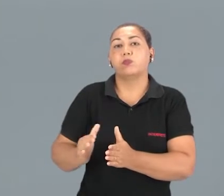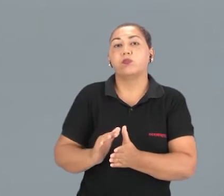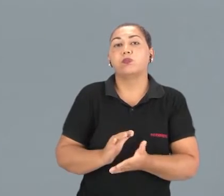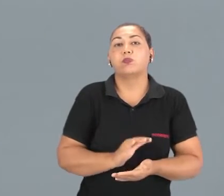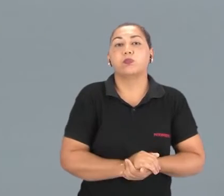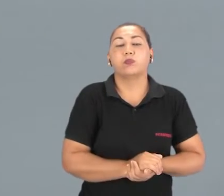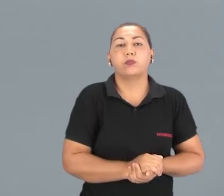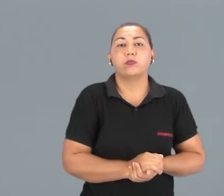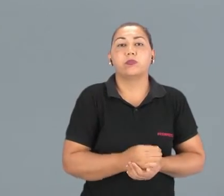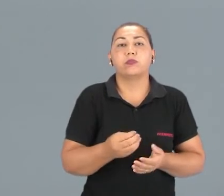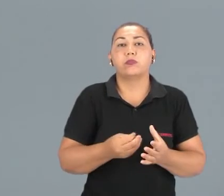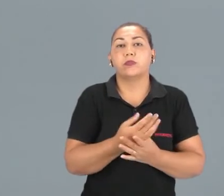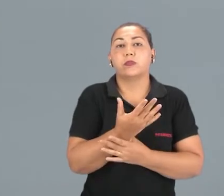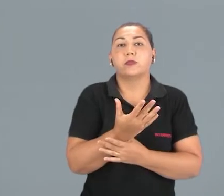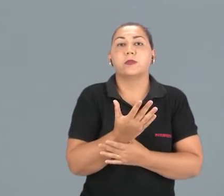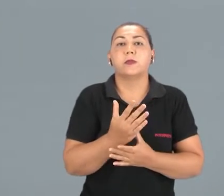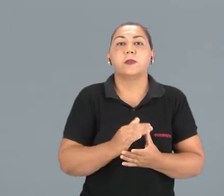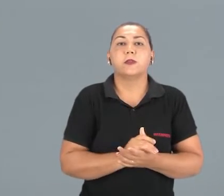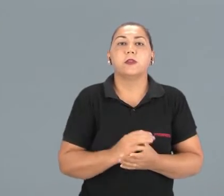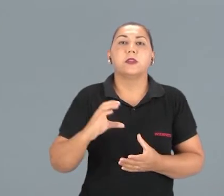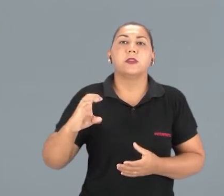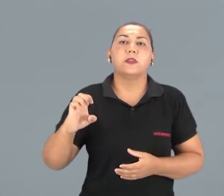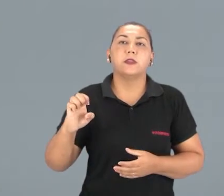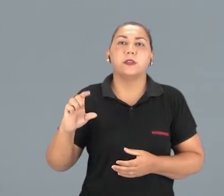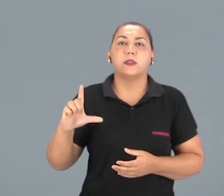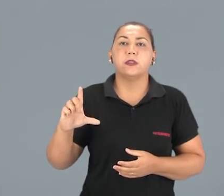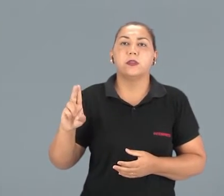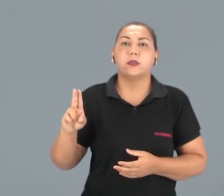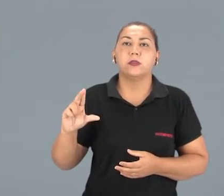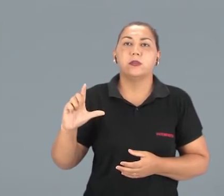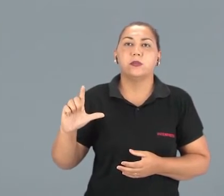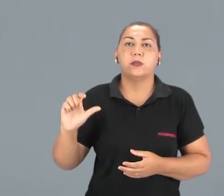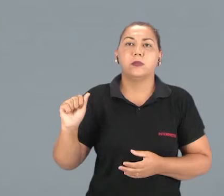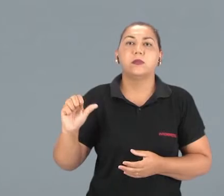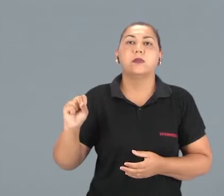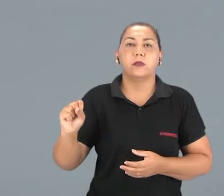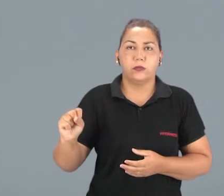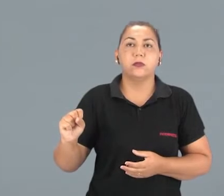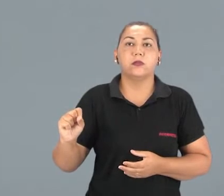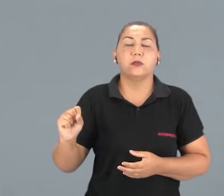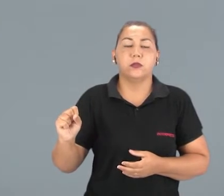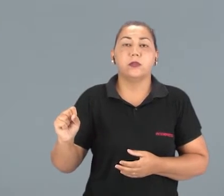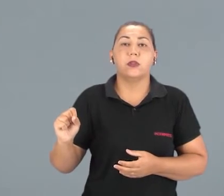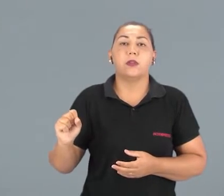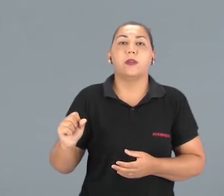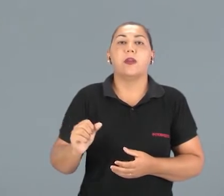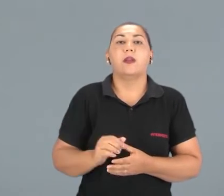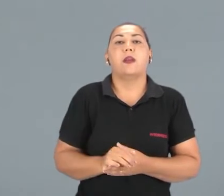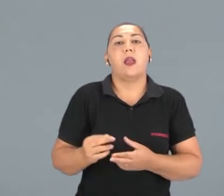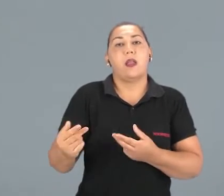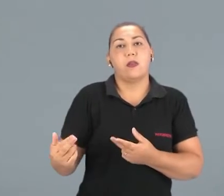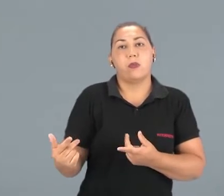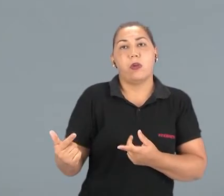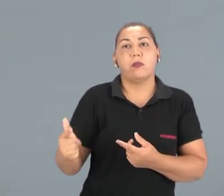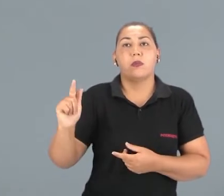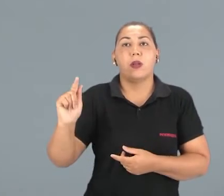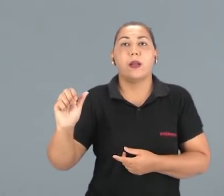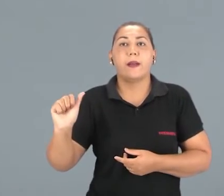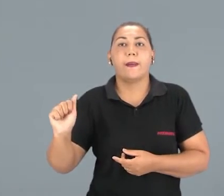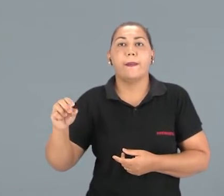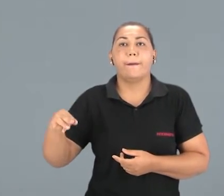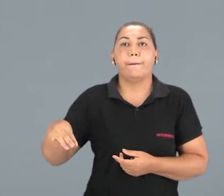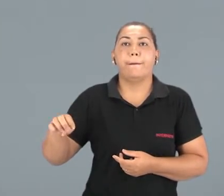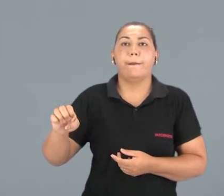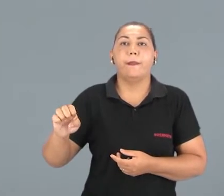vai criar células haploides. E essas células haploides são os que nós conhecemos como gametas, gametas masculinos e gametas femininos,